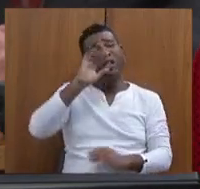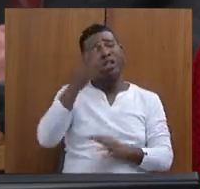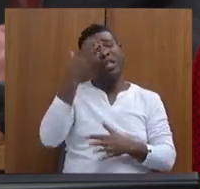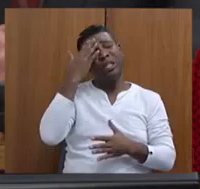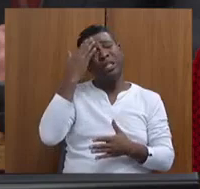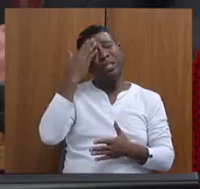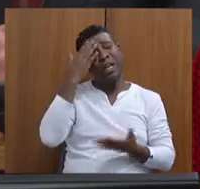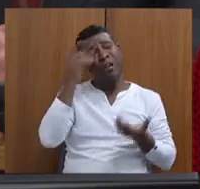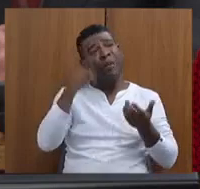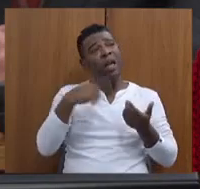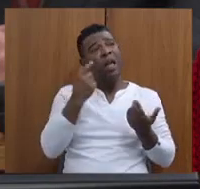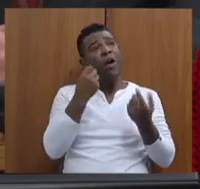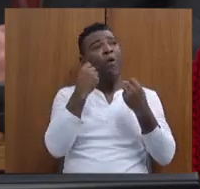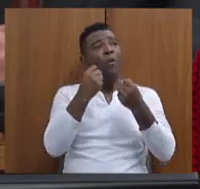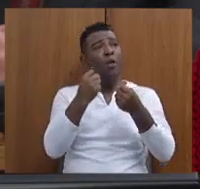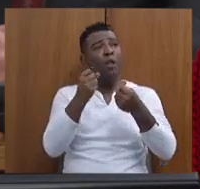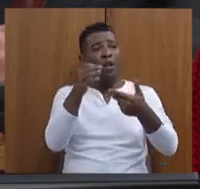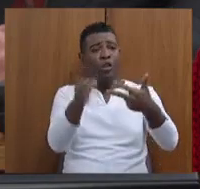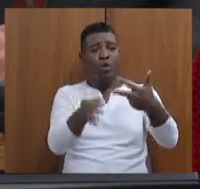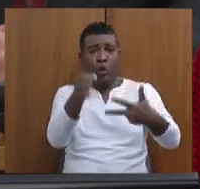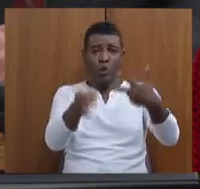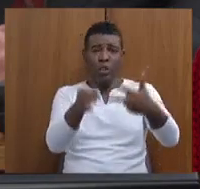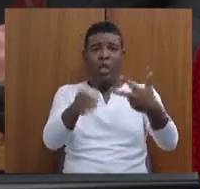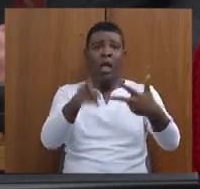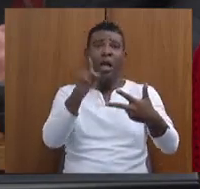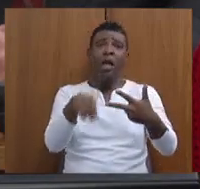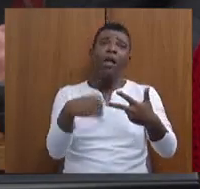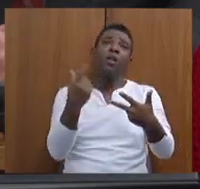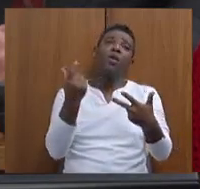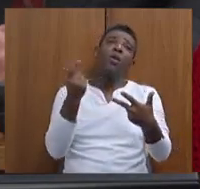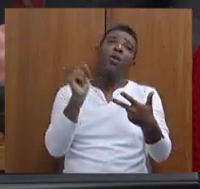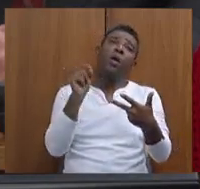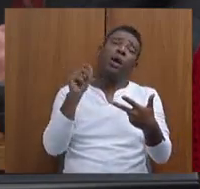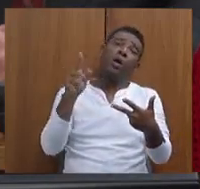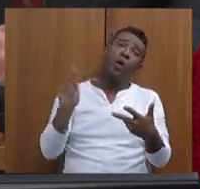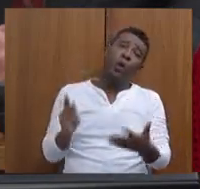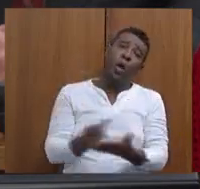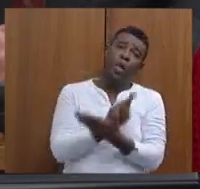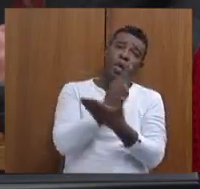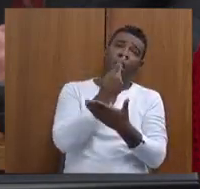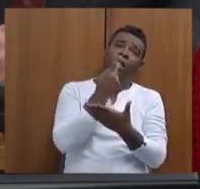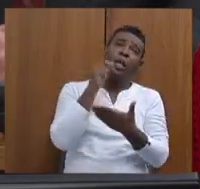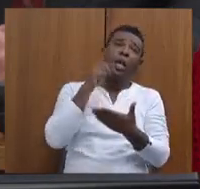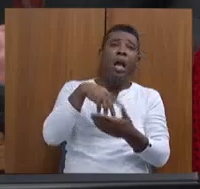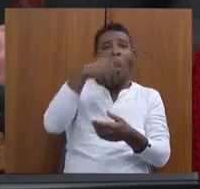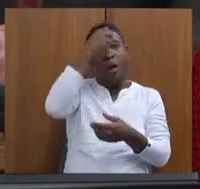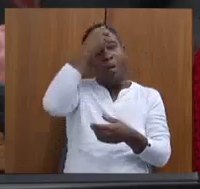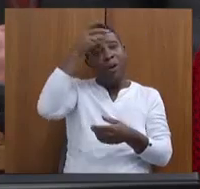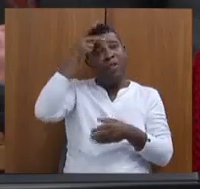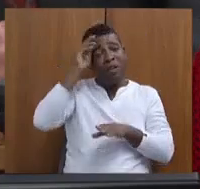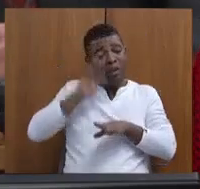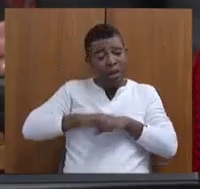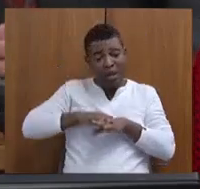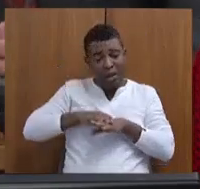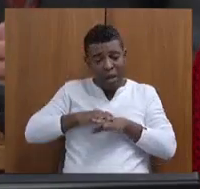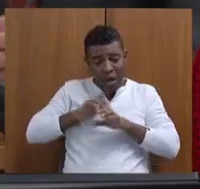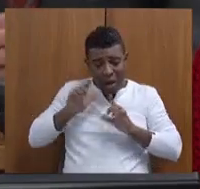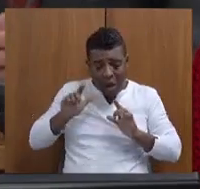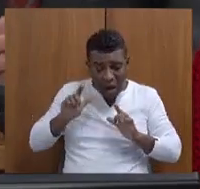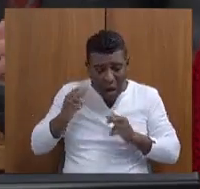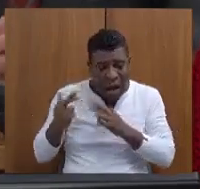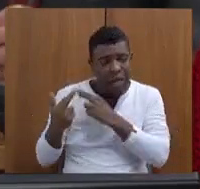cria uma situação em que o prefeito Tem que criar essa essa regularização então nós temos que